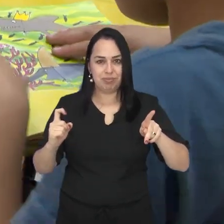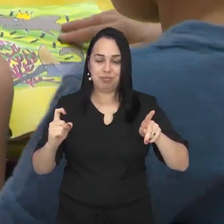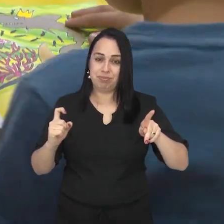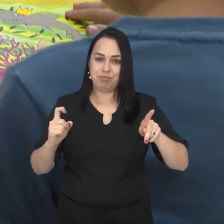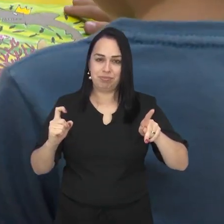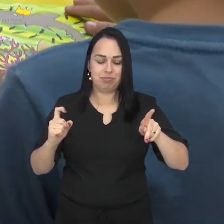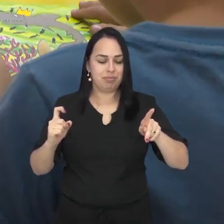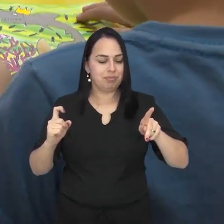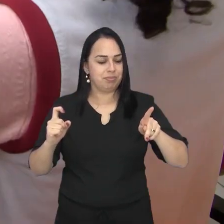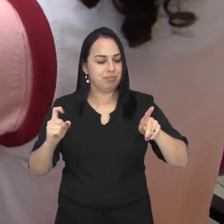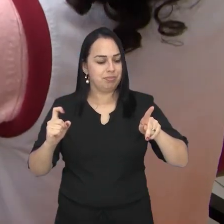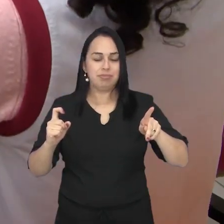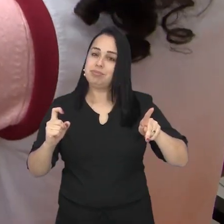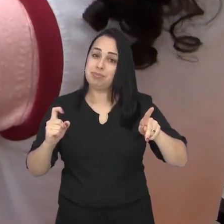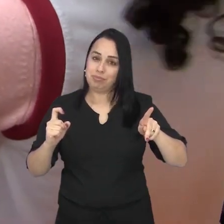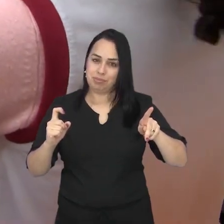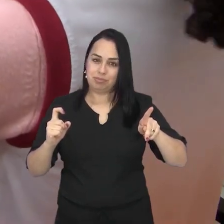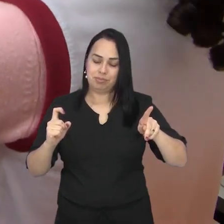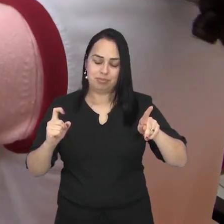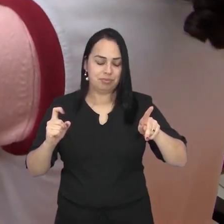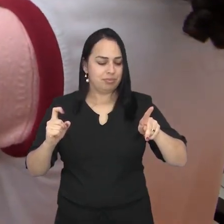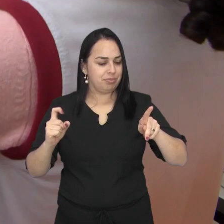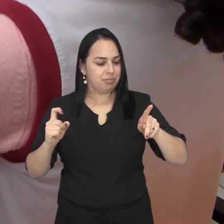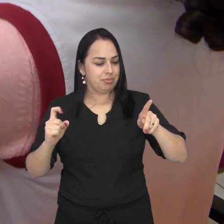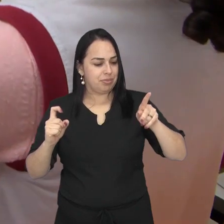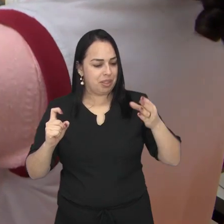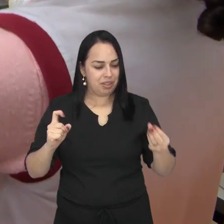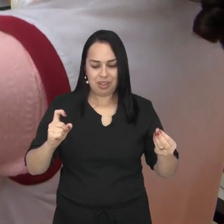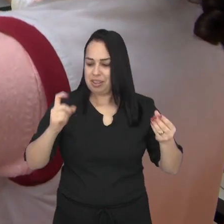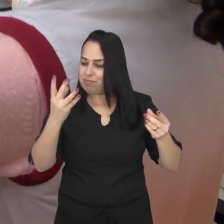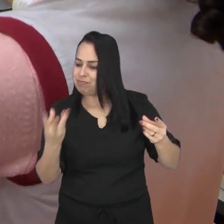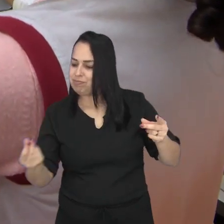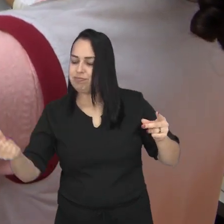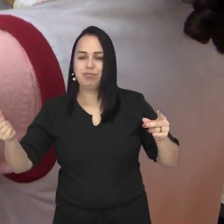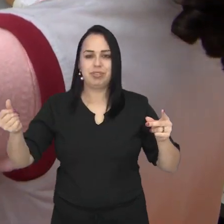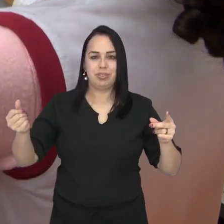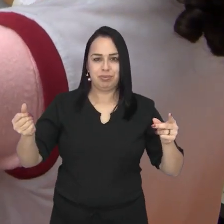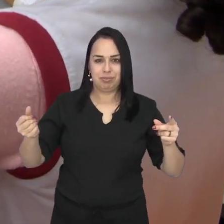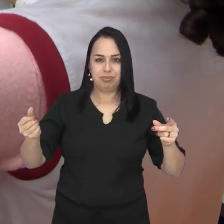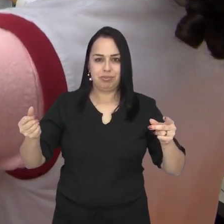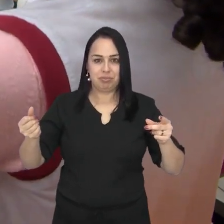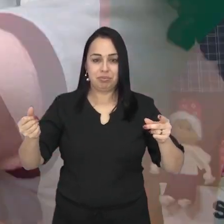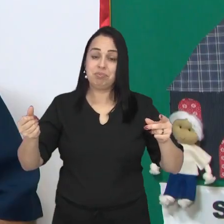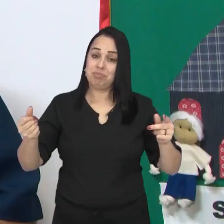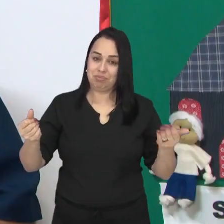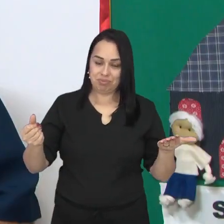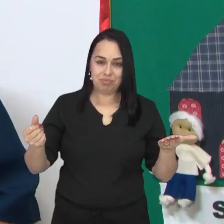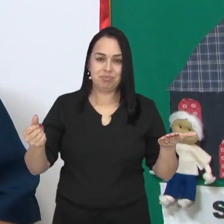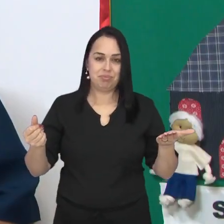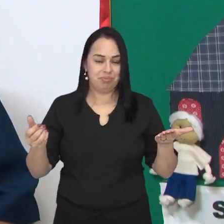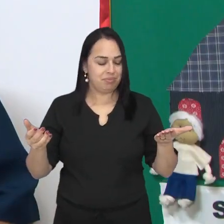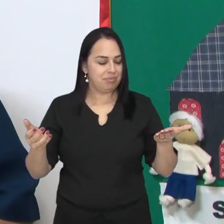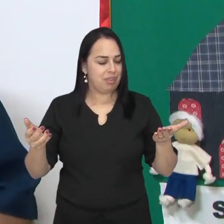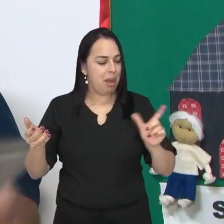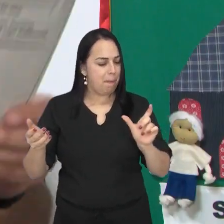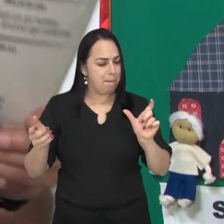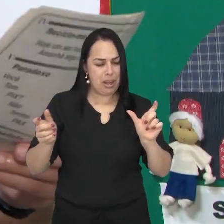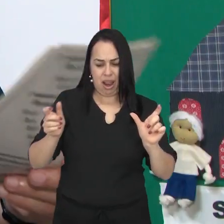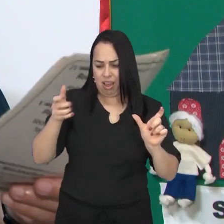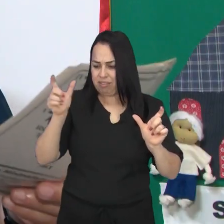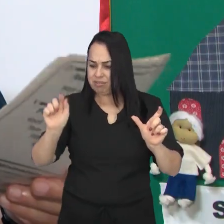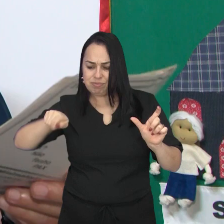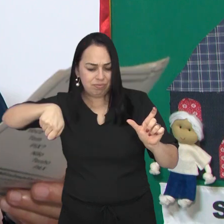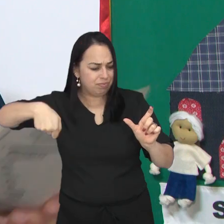esbarra na língua, a língua no assoalho dos sons. No poema,